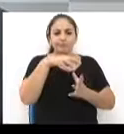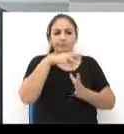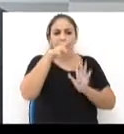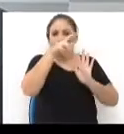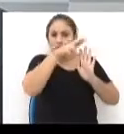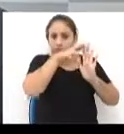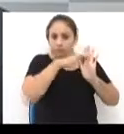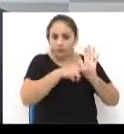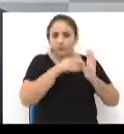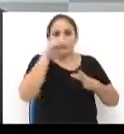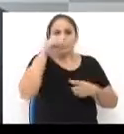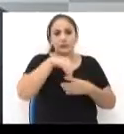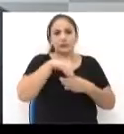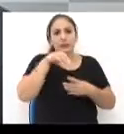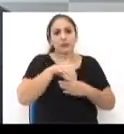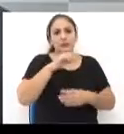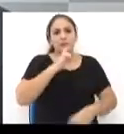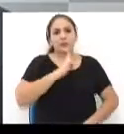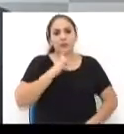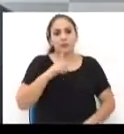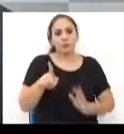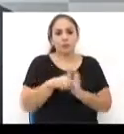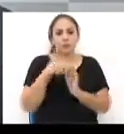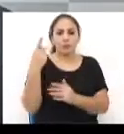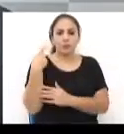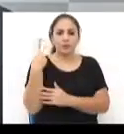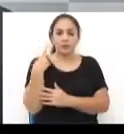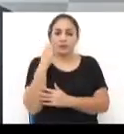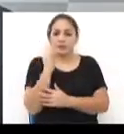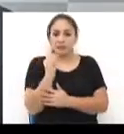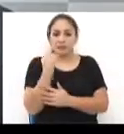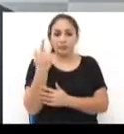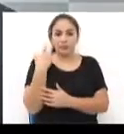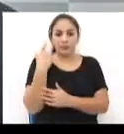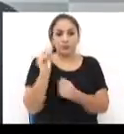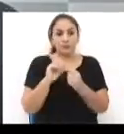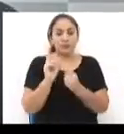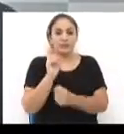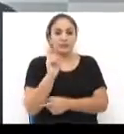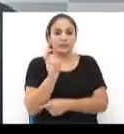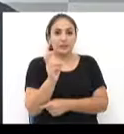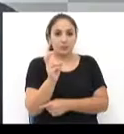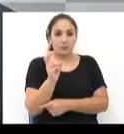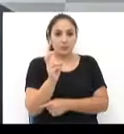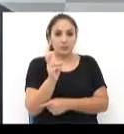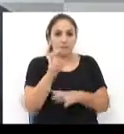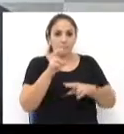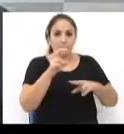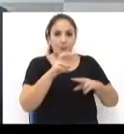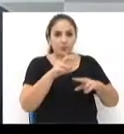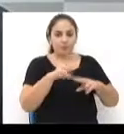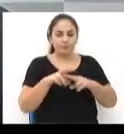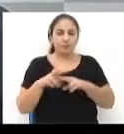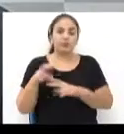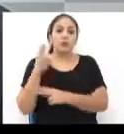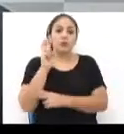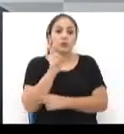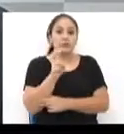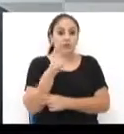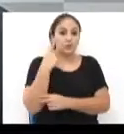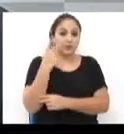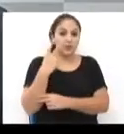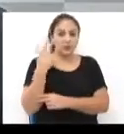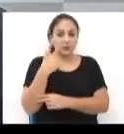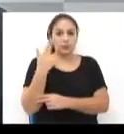hierárquico estabelecido de antemão pelo próprio partido. Então, se o partido, por exemplo, fizesse 5 cadeiras, os 5 vereadores eleitos seriam os